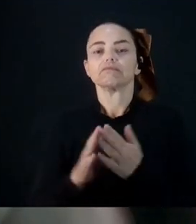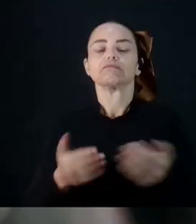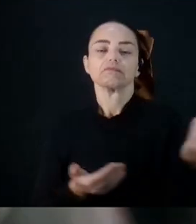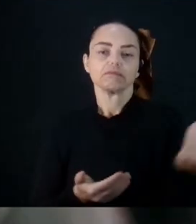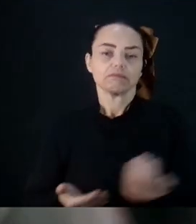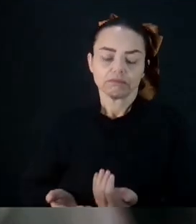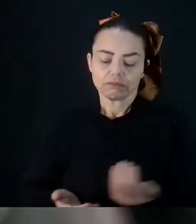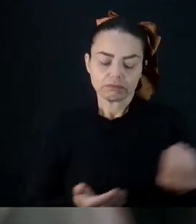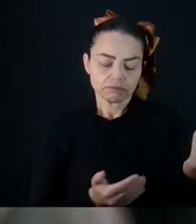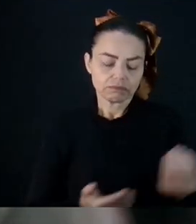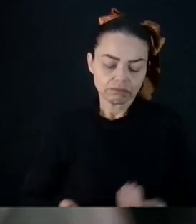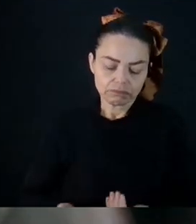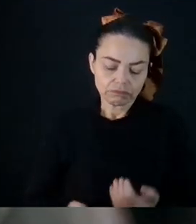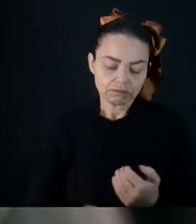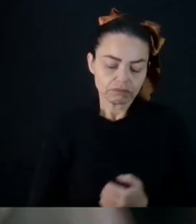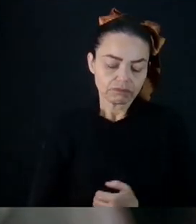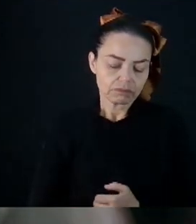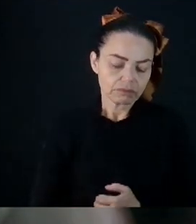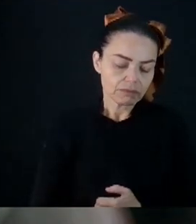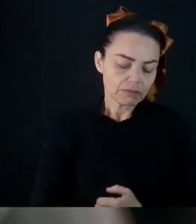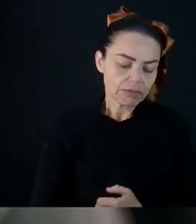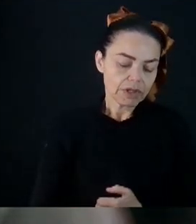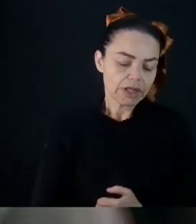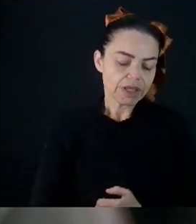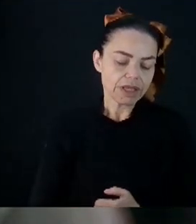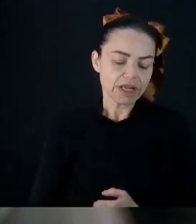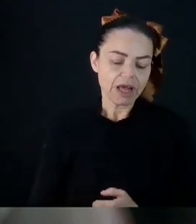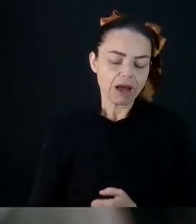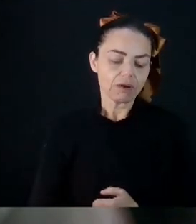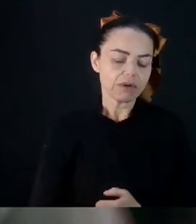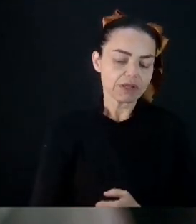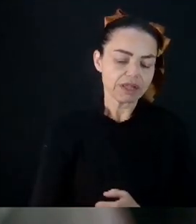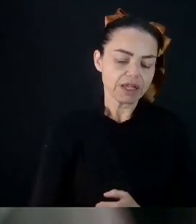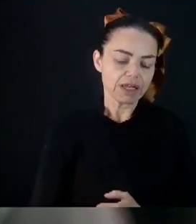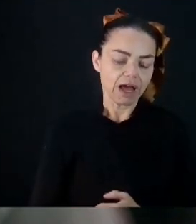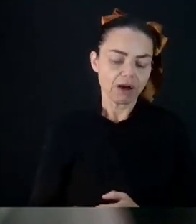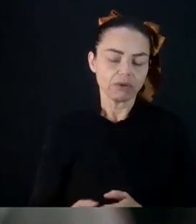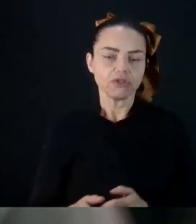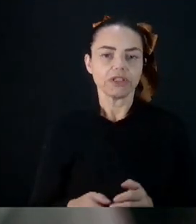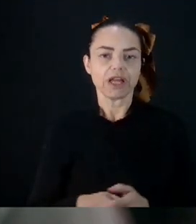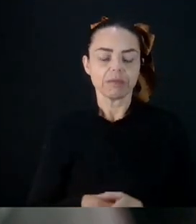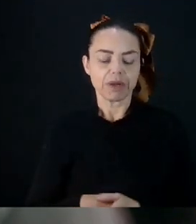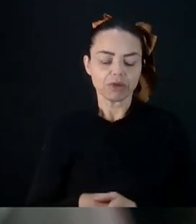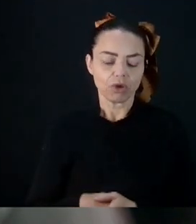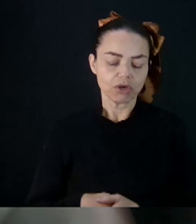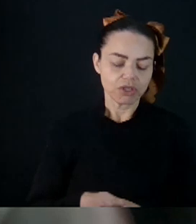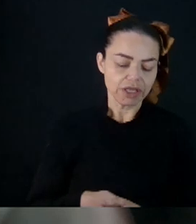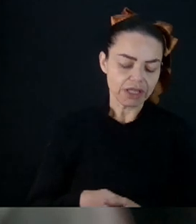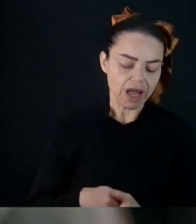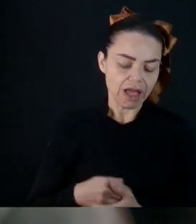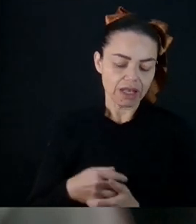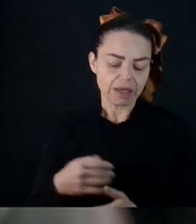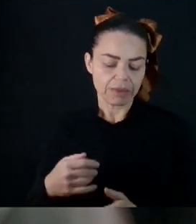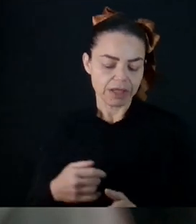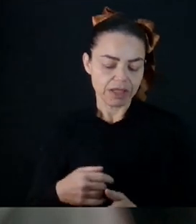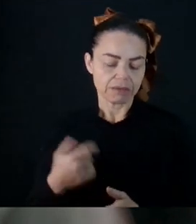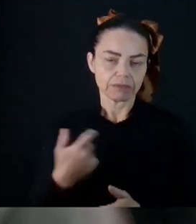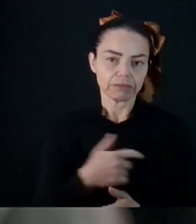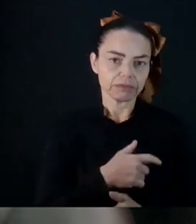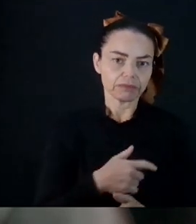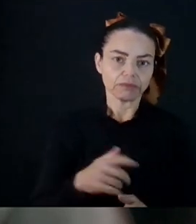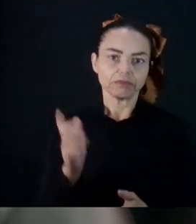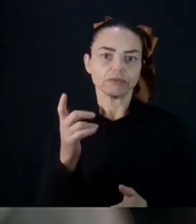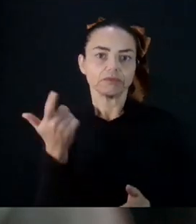pós-gestação, a gente precisa ver seu filho e fazer toda uma orientação. Algumas doenças iniciam nesse primeiro ano de vida e a gente